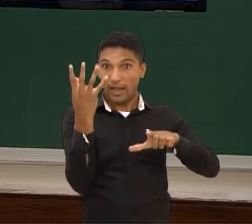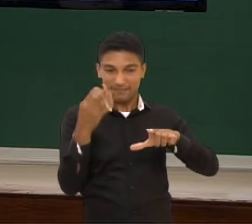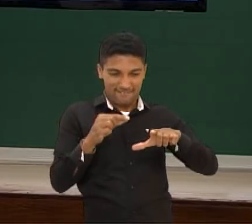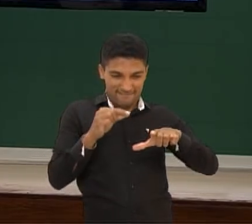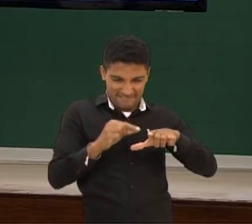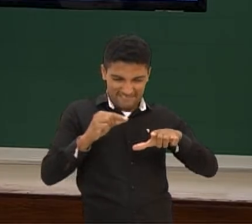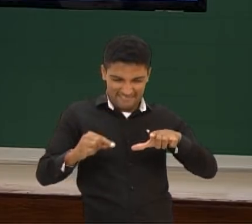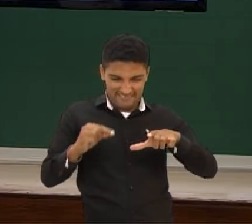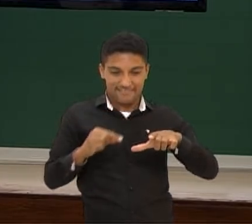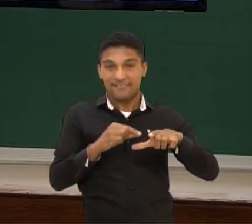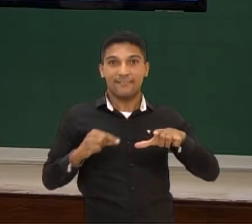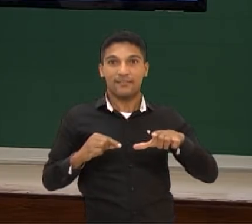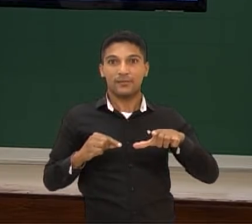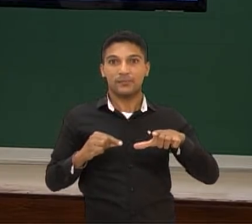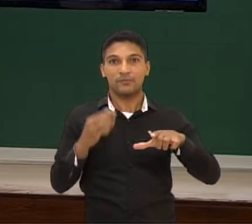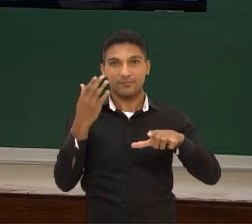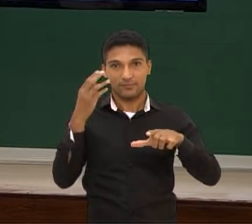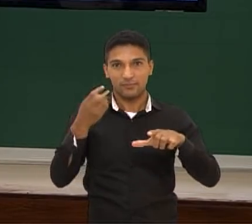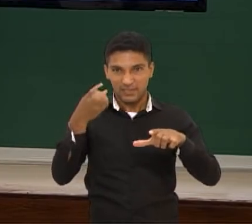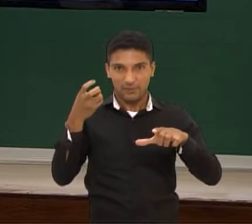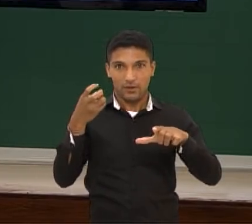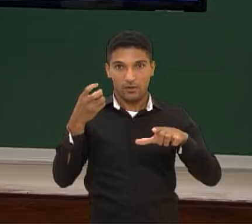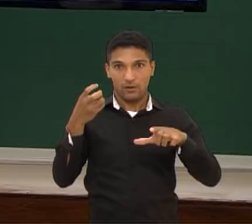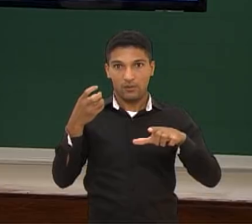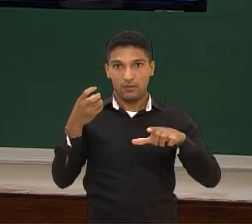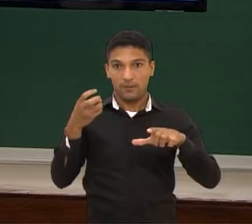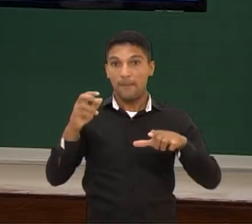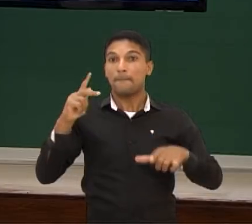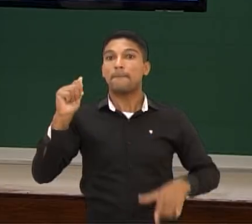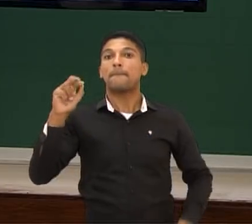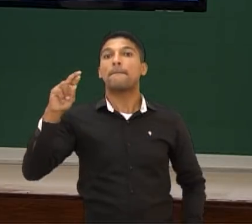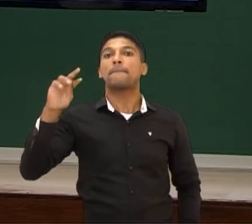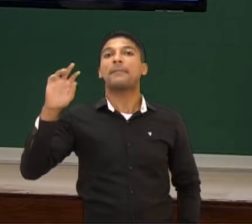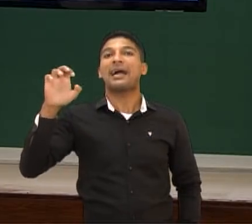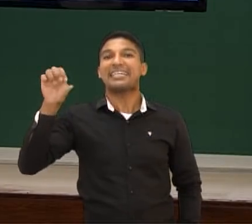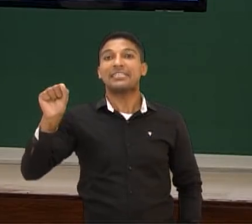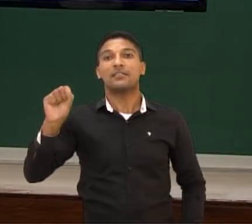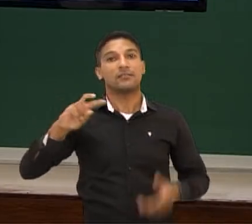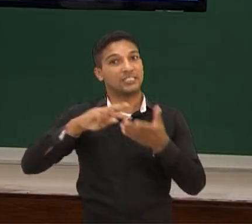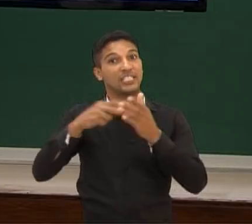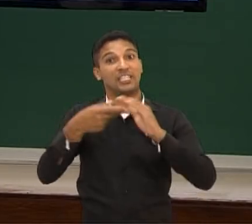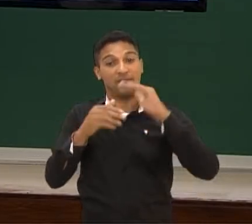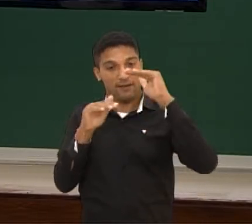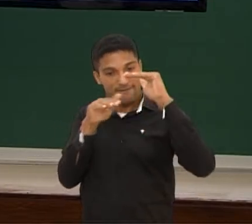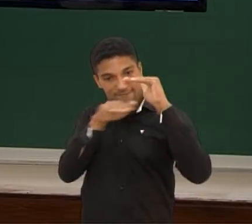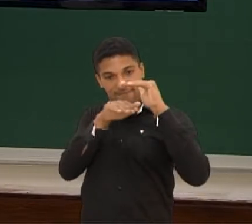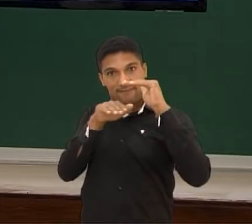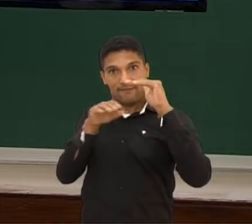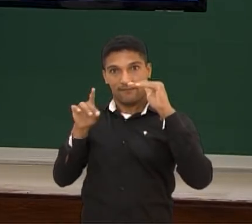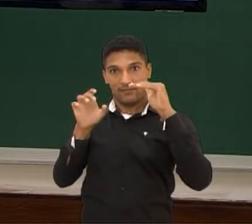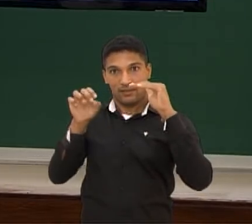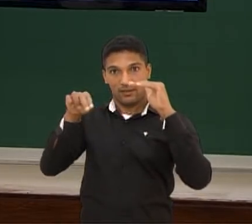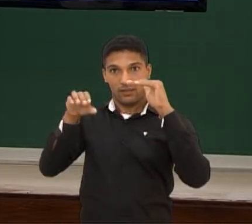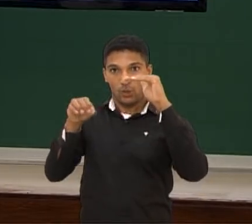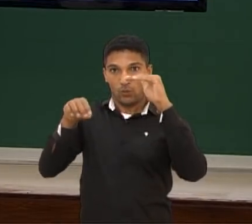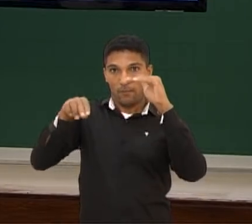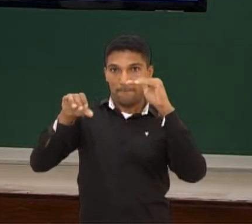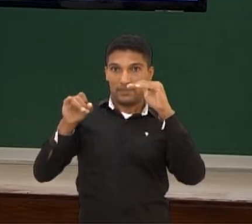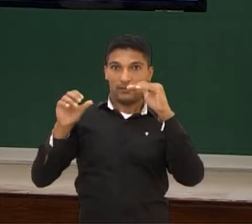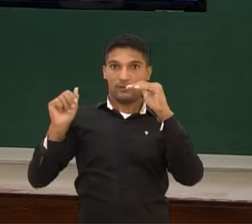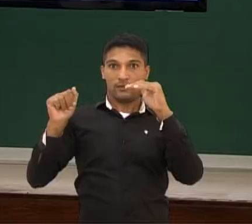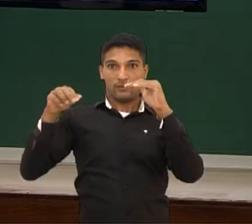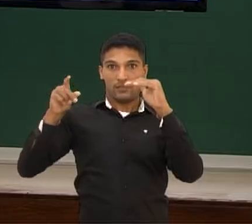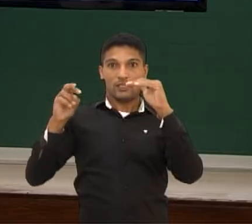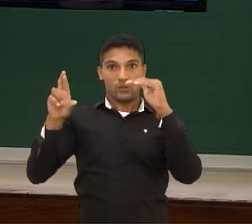O total de partes não é o meu denominador? Então, por isso já era uma resposta quase pronta para vocês aqui. Olha quem é o denominador aqui? O